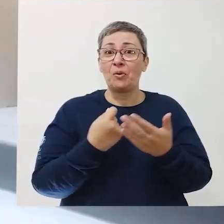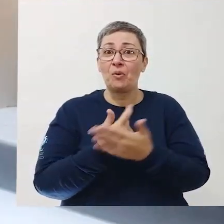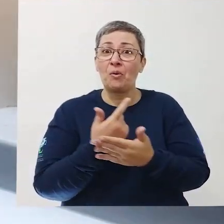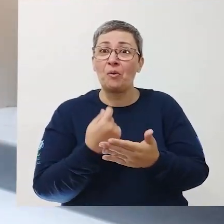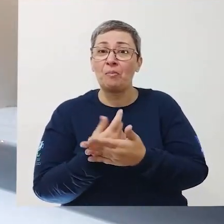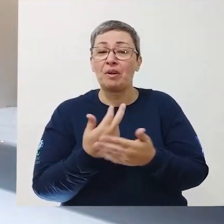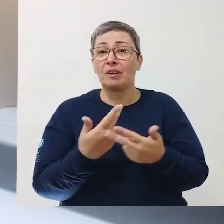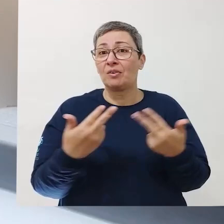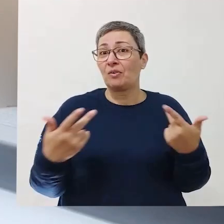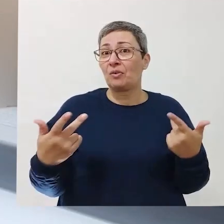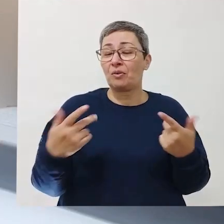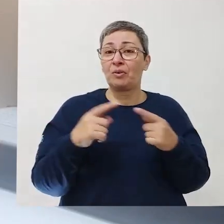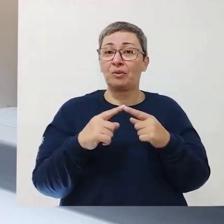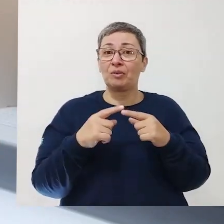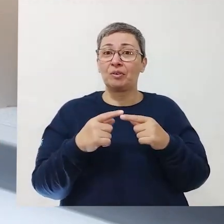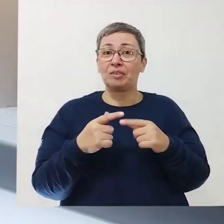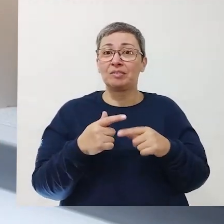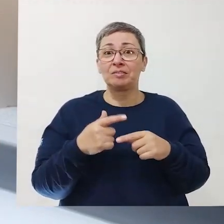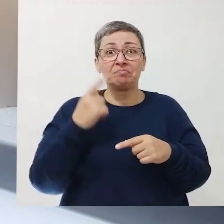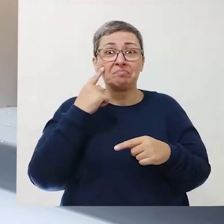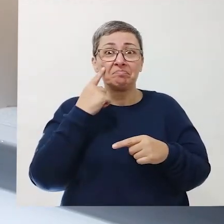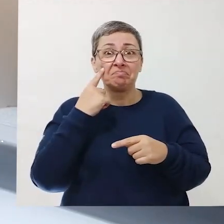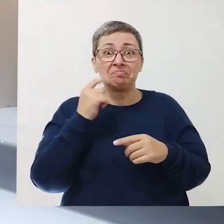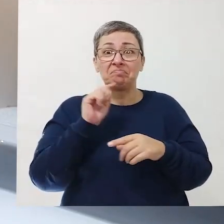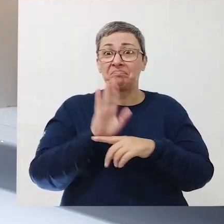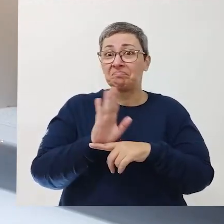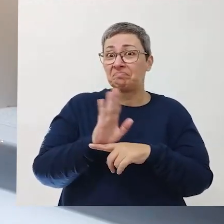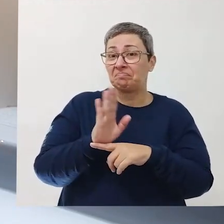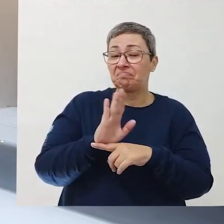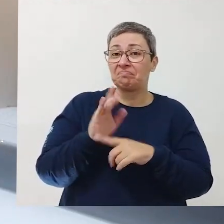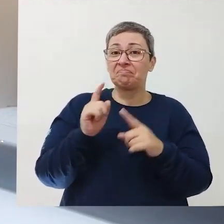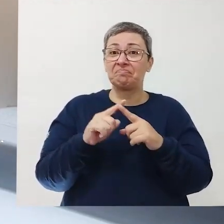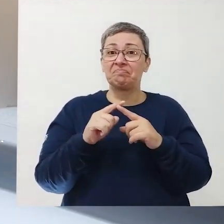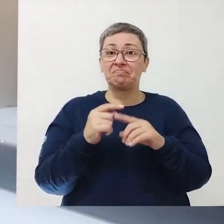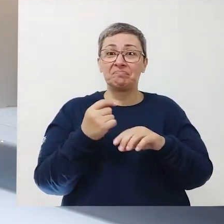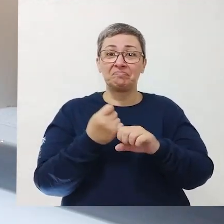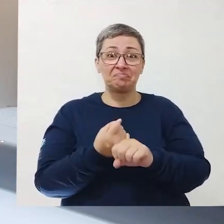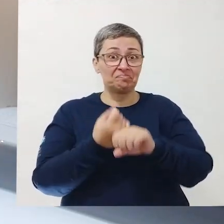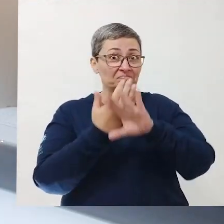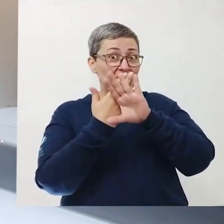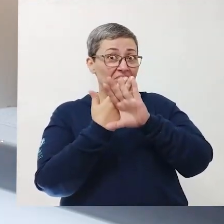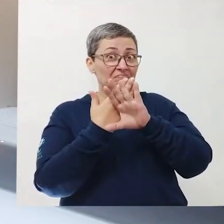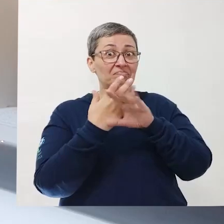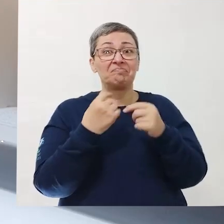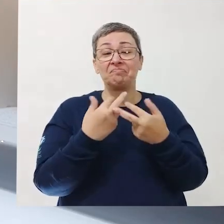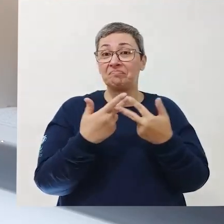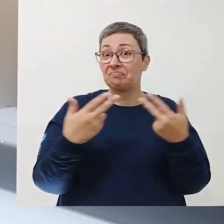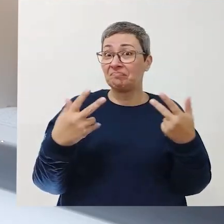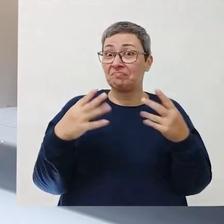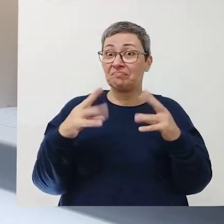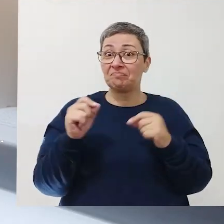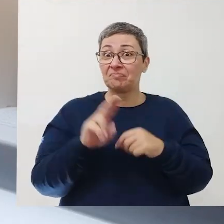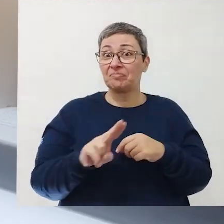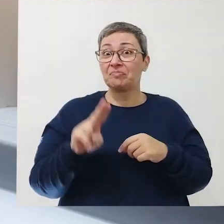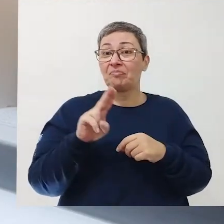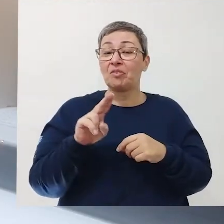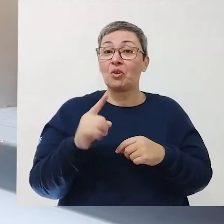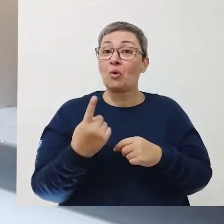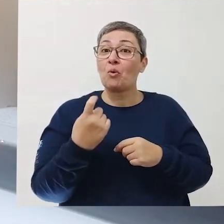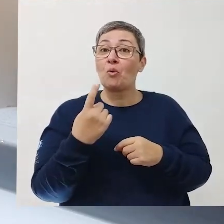social, o mundo mudou, né? Mudou muito a maneira de realizar certas atividades